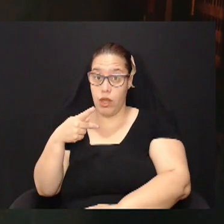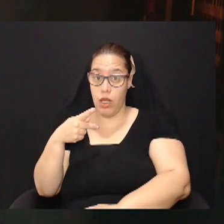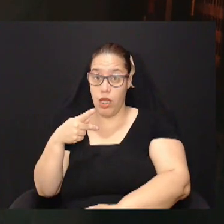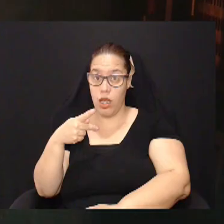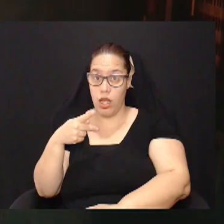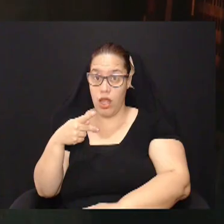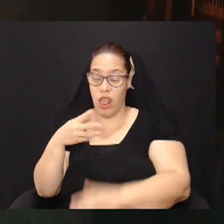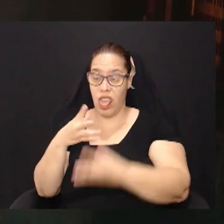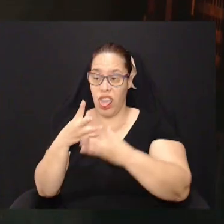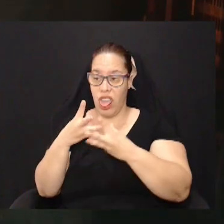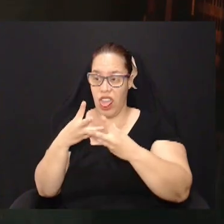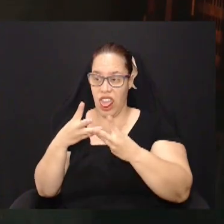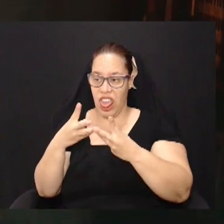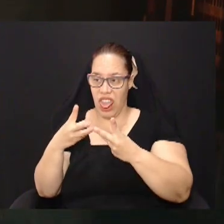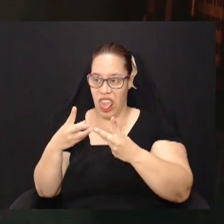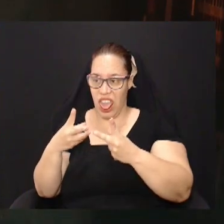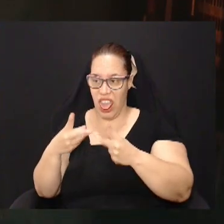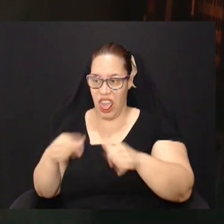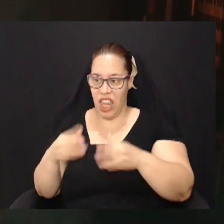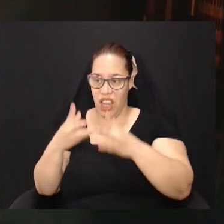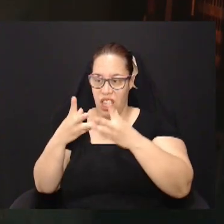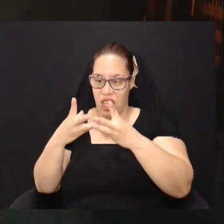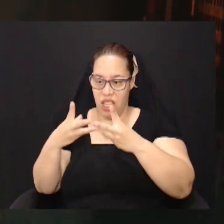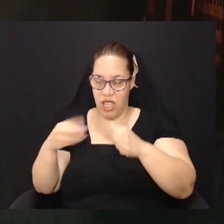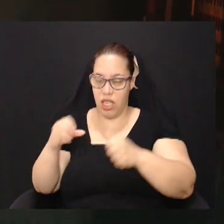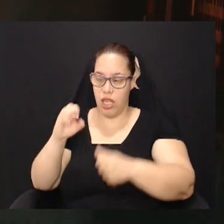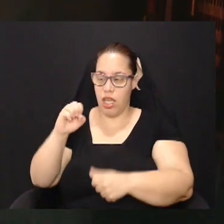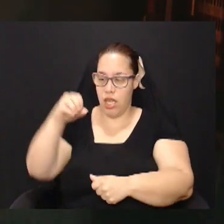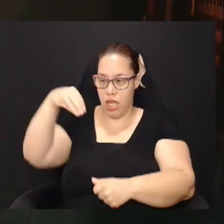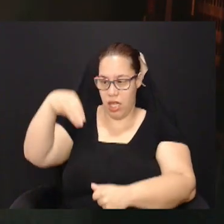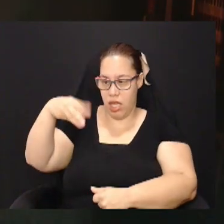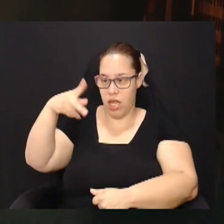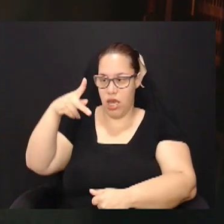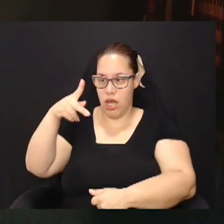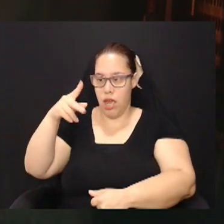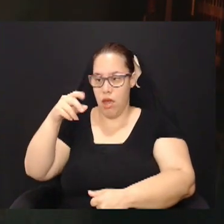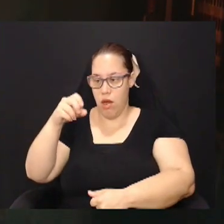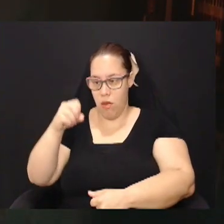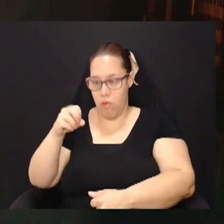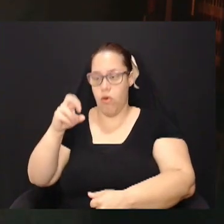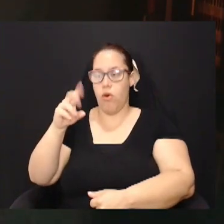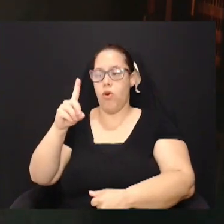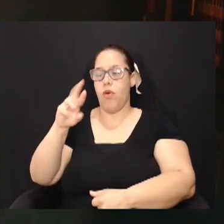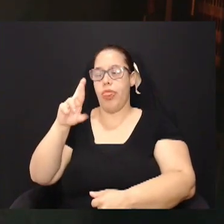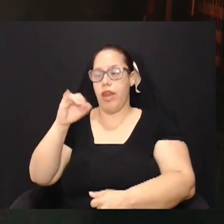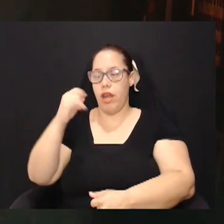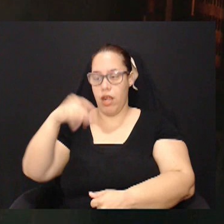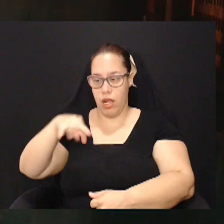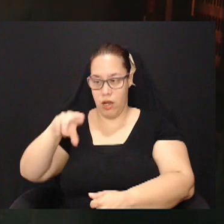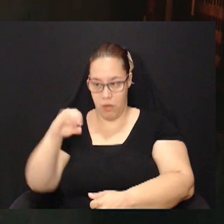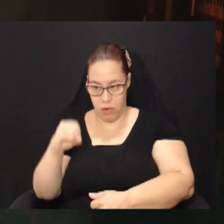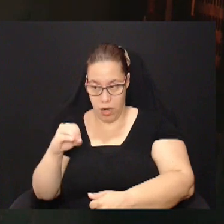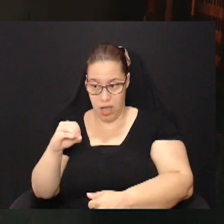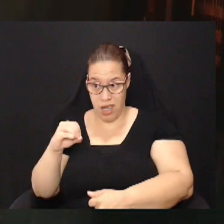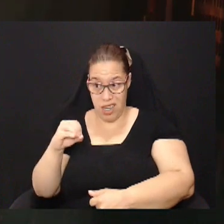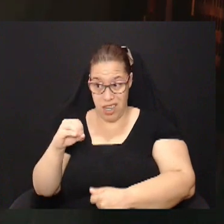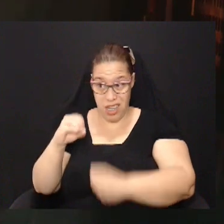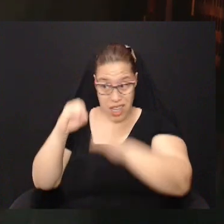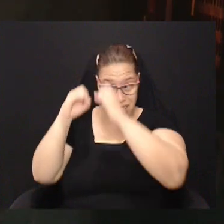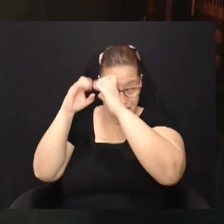empodrecimento cerebral. Gente, isso é tão complexo e ao mesmo tempo chocante,